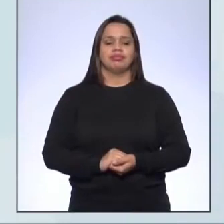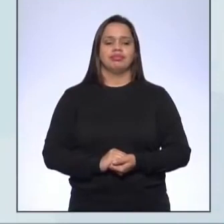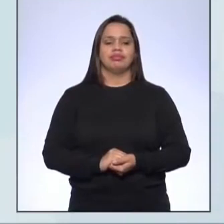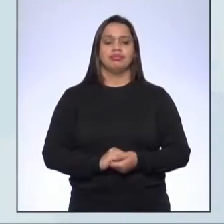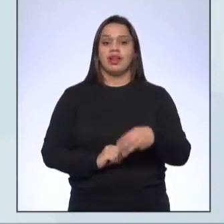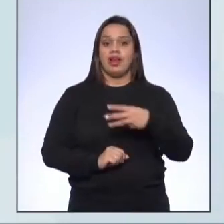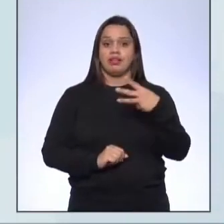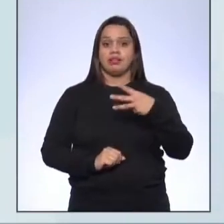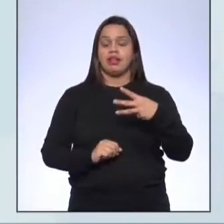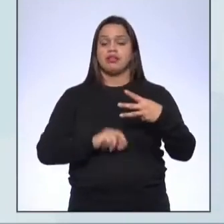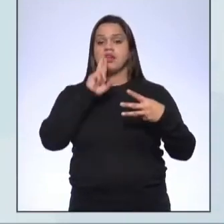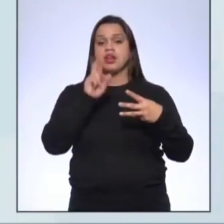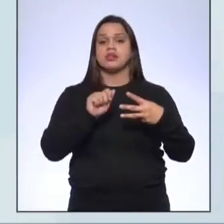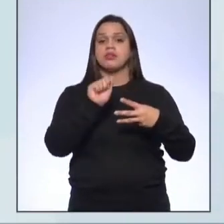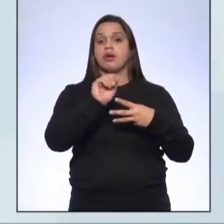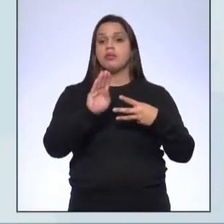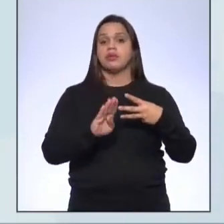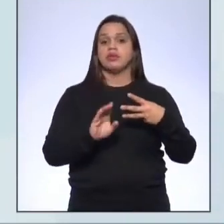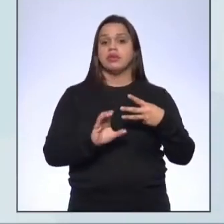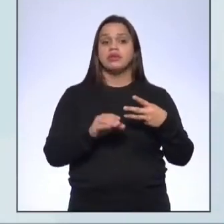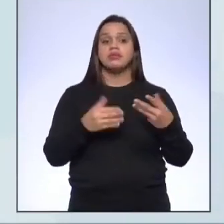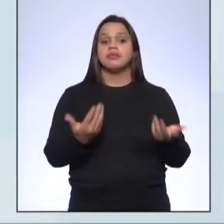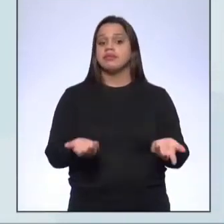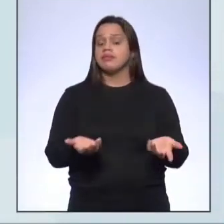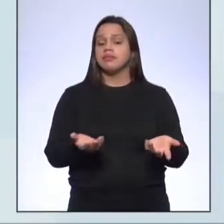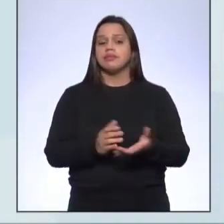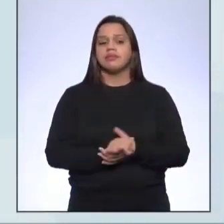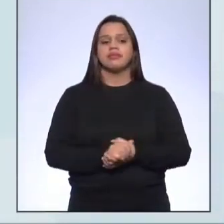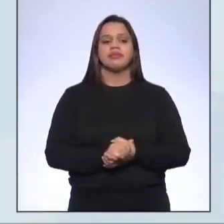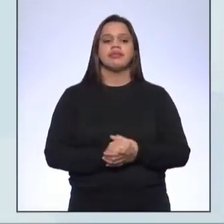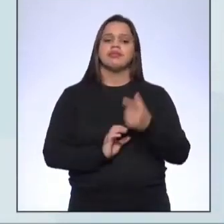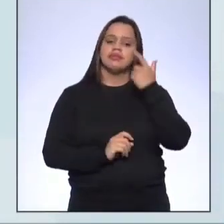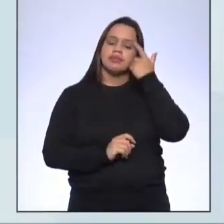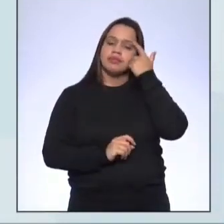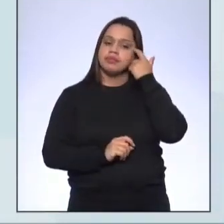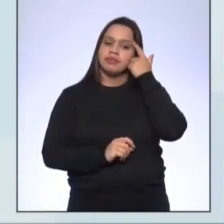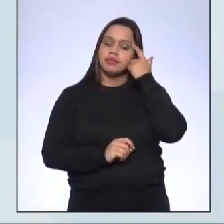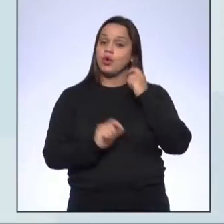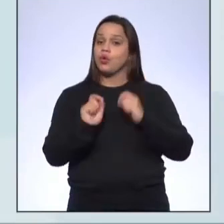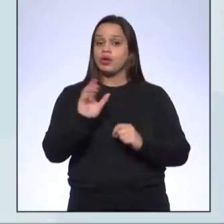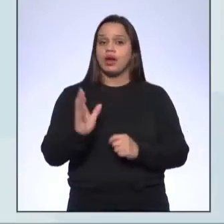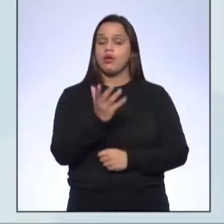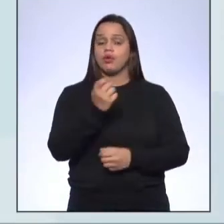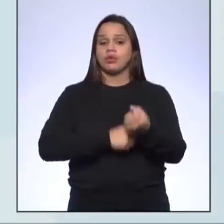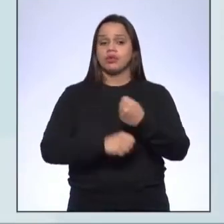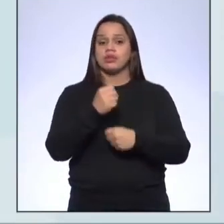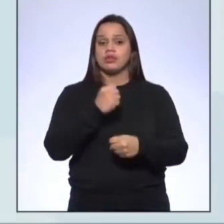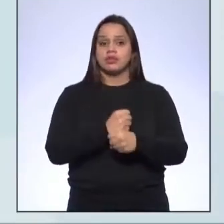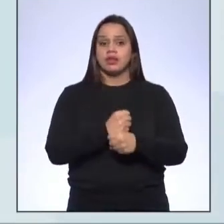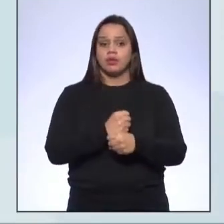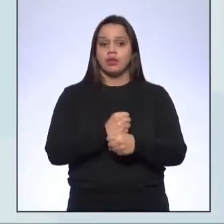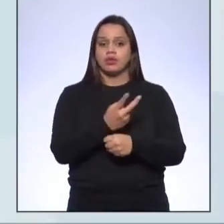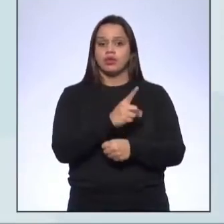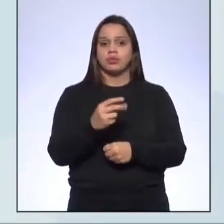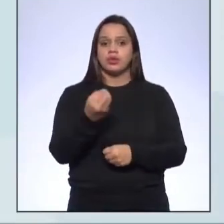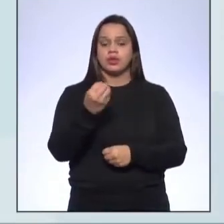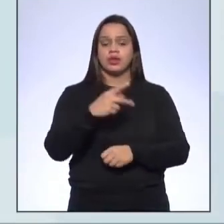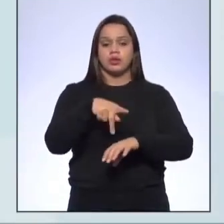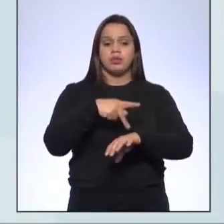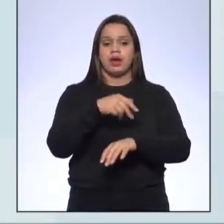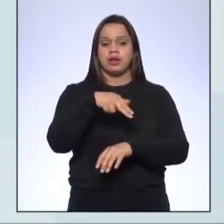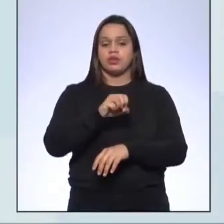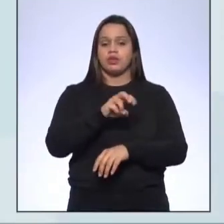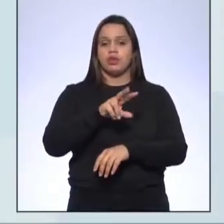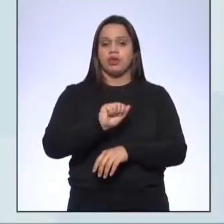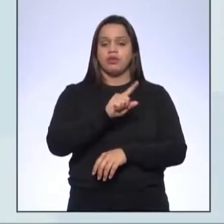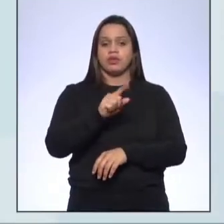Qual é a resposta? What happened in New Zealand in 2013? Que aconteceu na Nova Zelândia em 2013? What